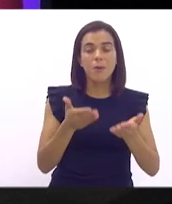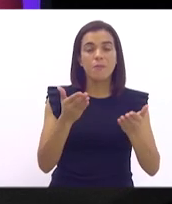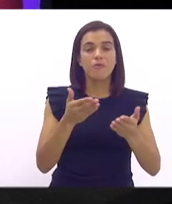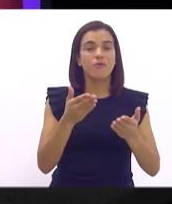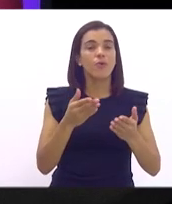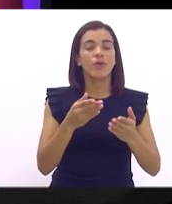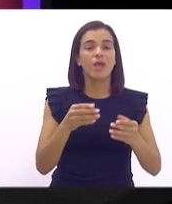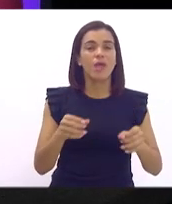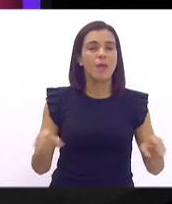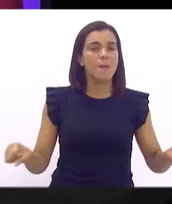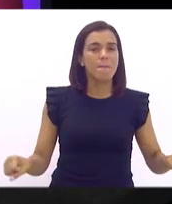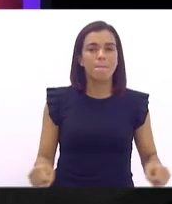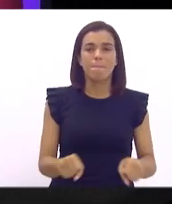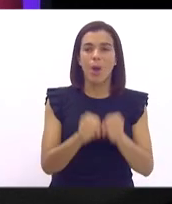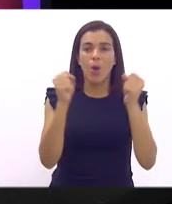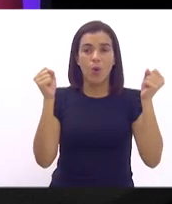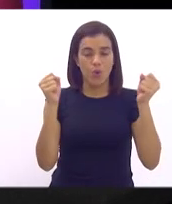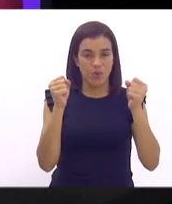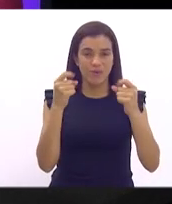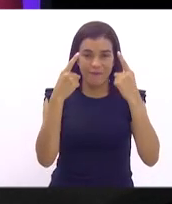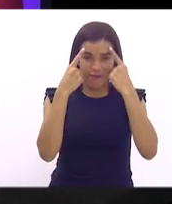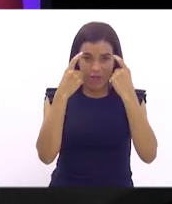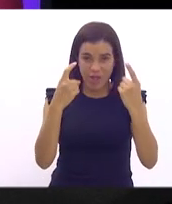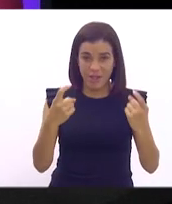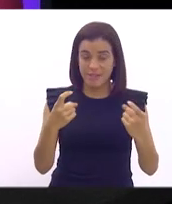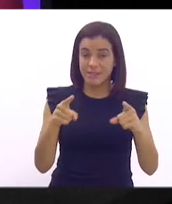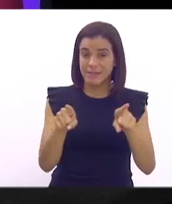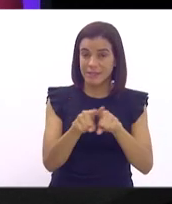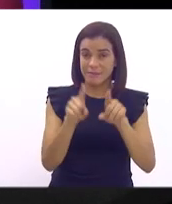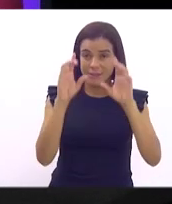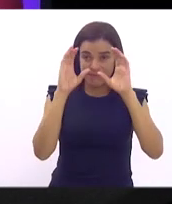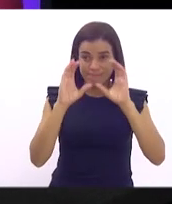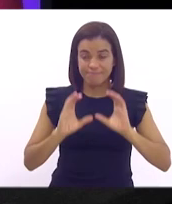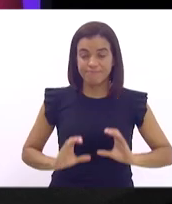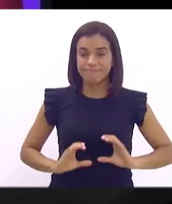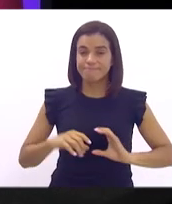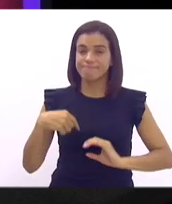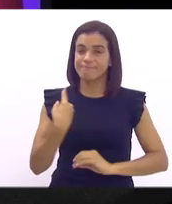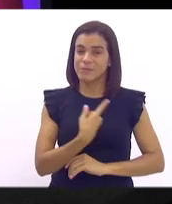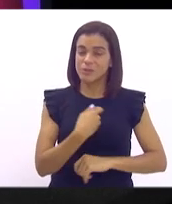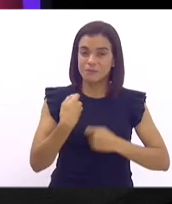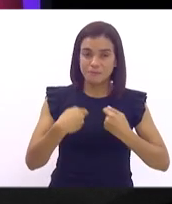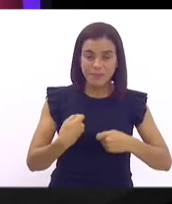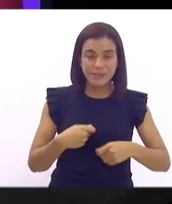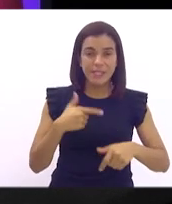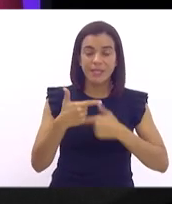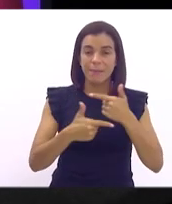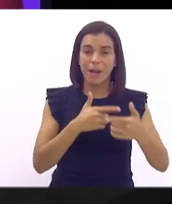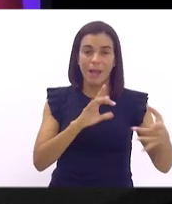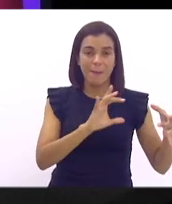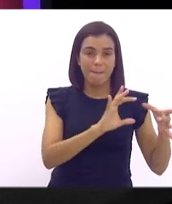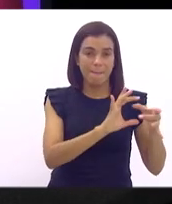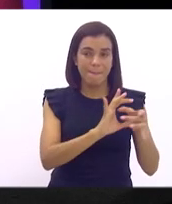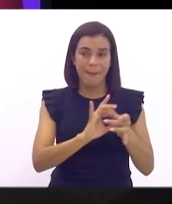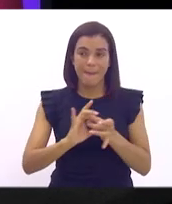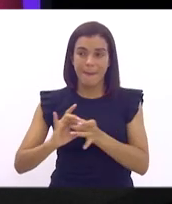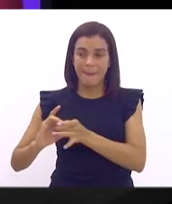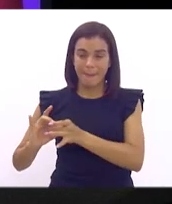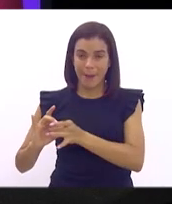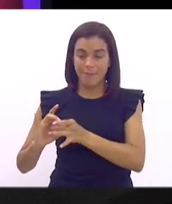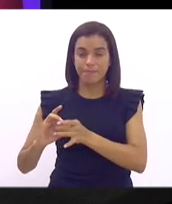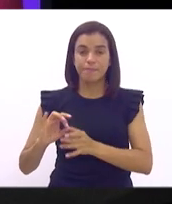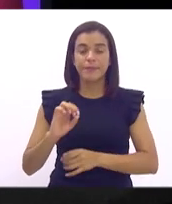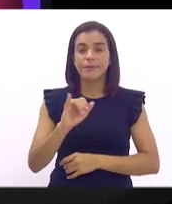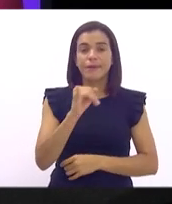da situação de violência e a cidadania, a gente precisa trabalhar em rede. Se a gente não trabalhar em rede, se eu não